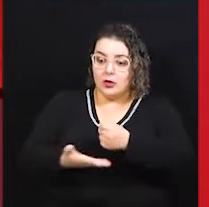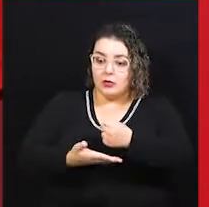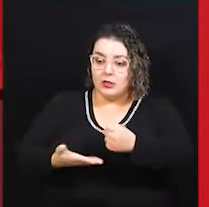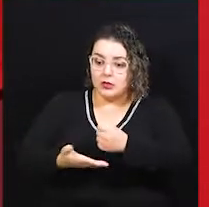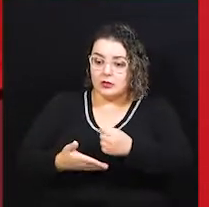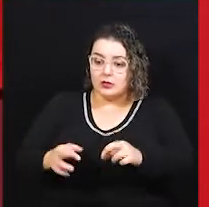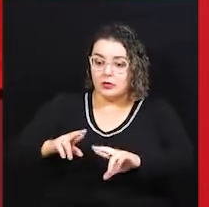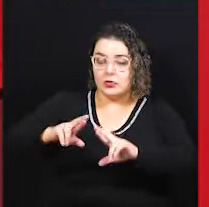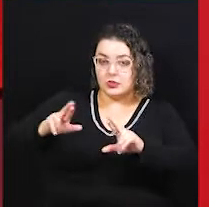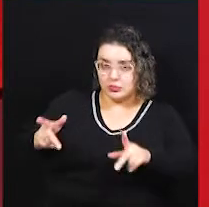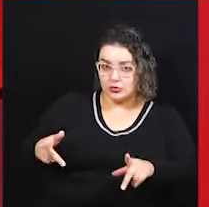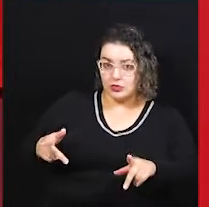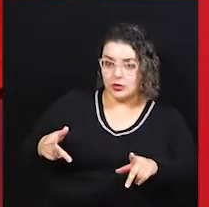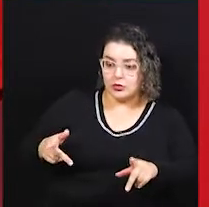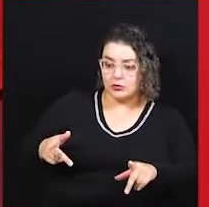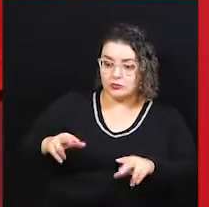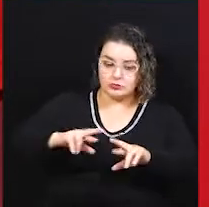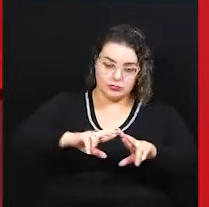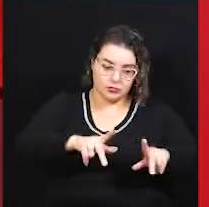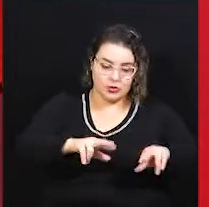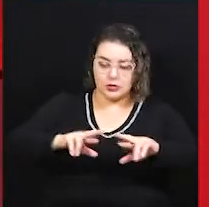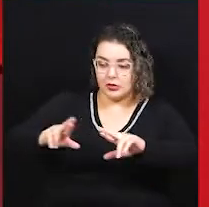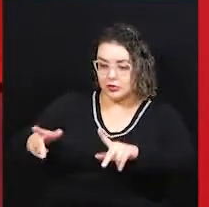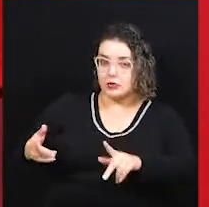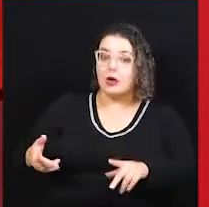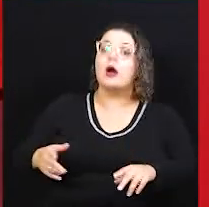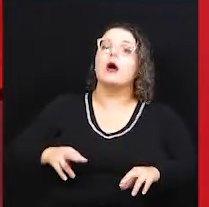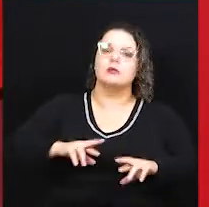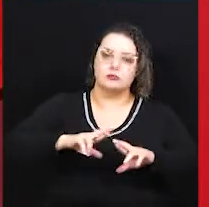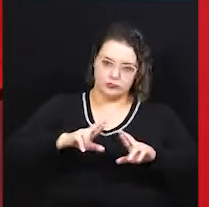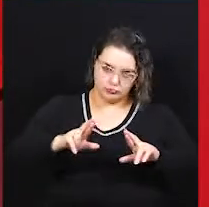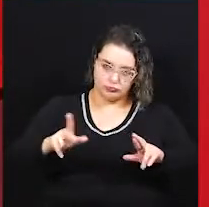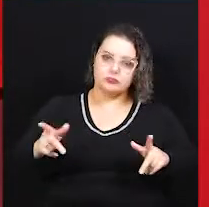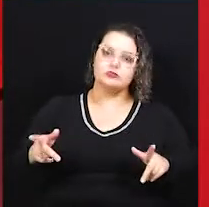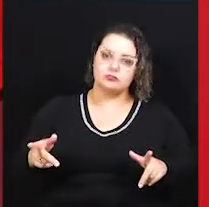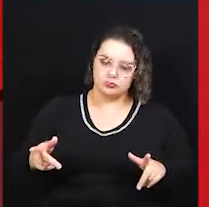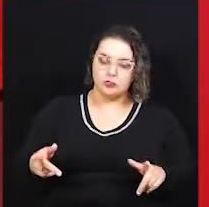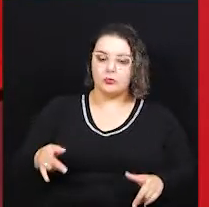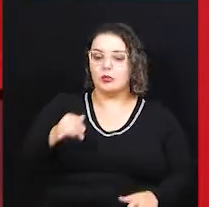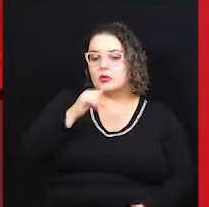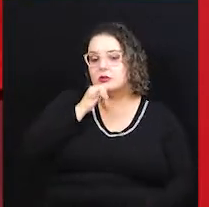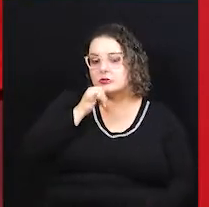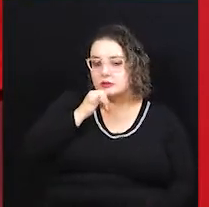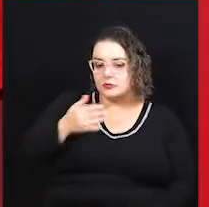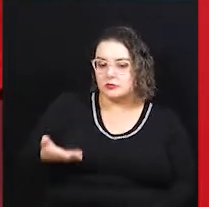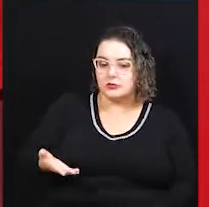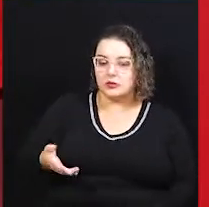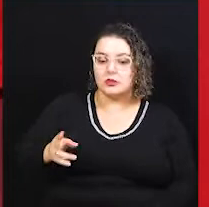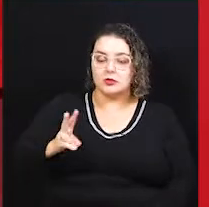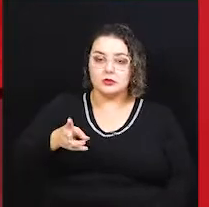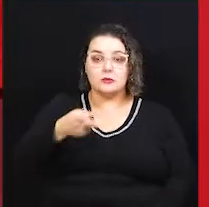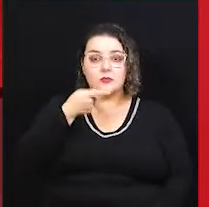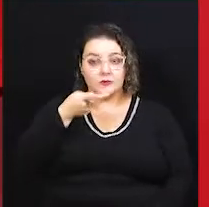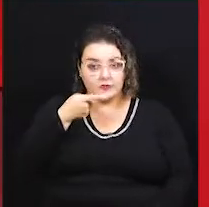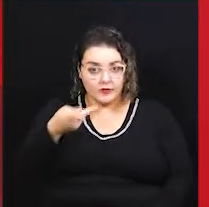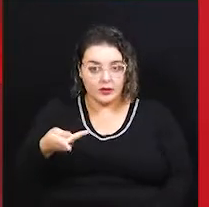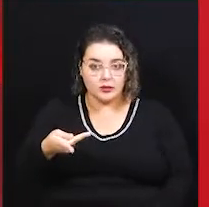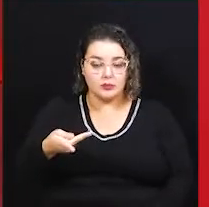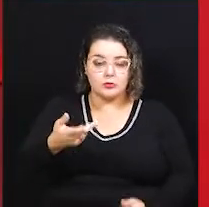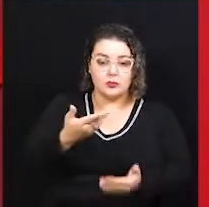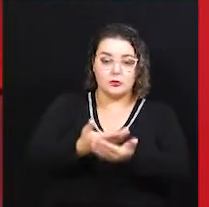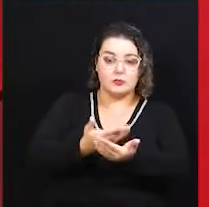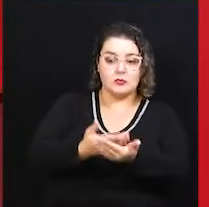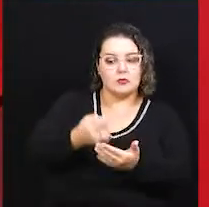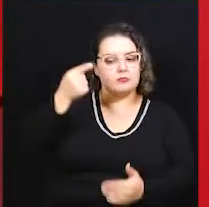fundamental, porque diferencia, uma para outra. Diferencia bastante. Um exemplo que eu sempre dou para os estudantes, a gente